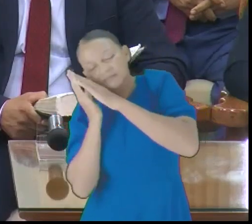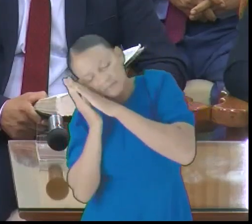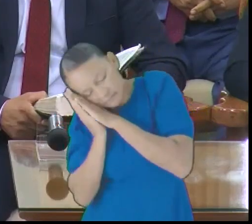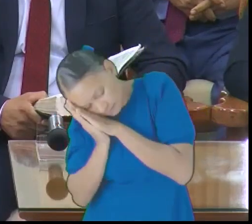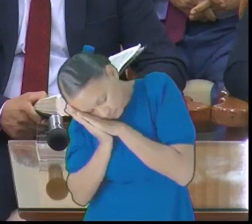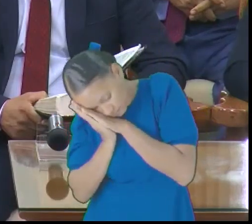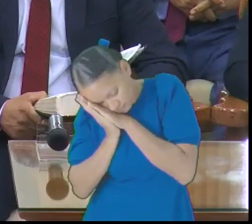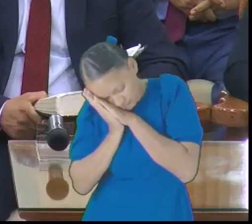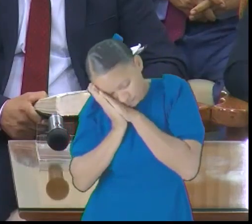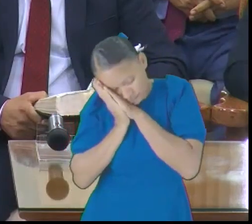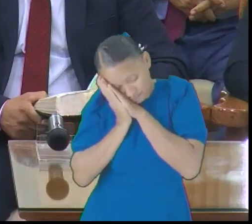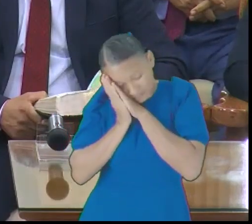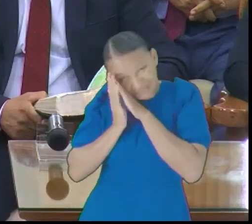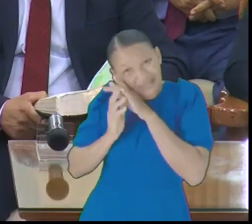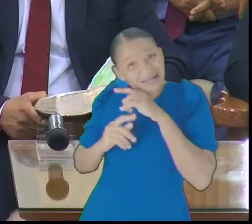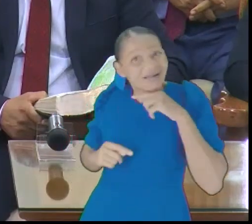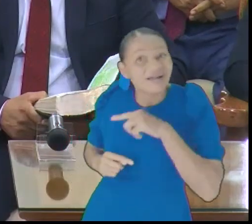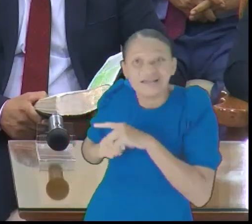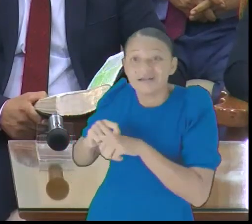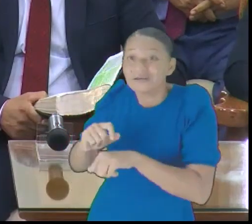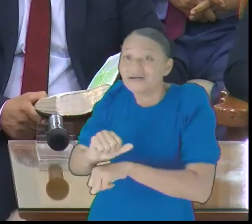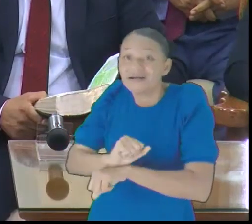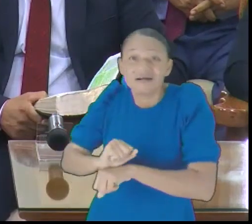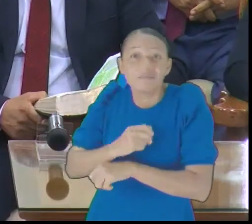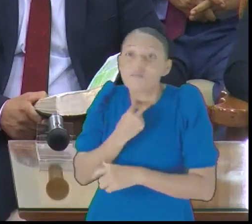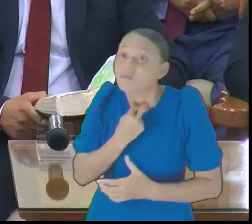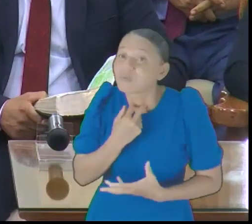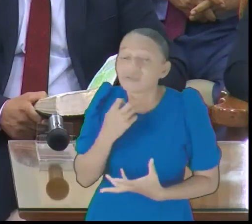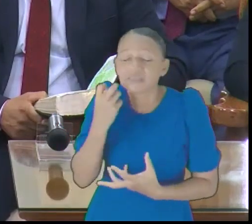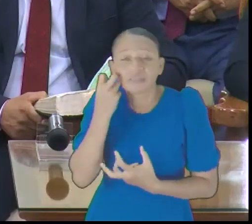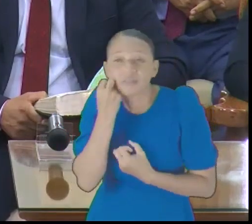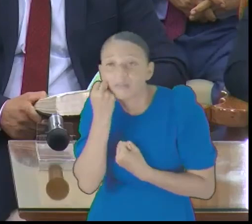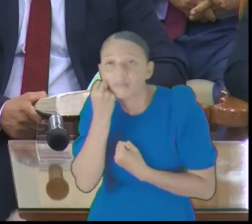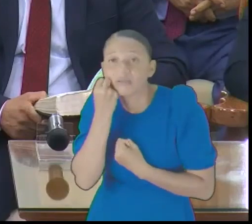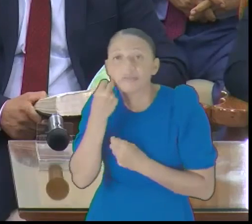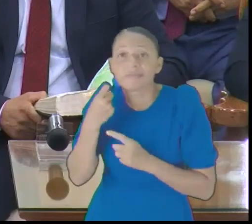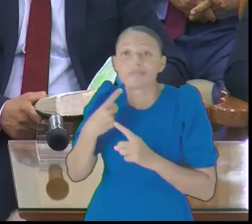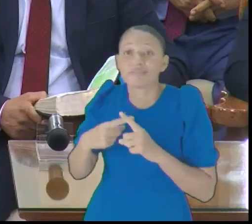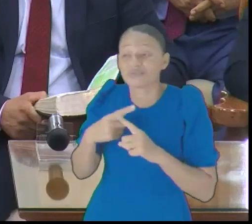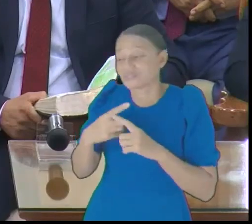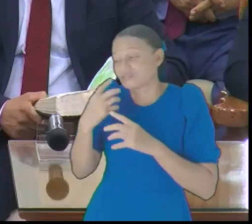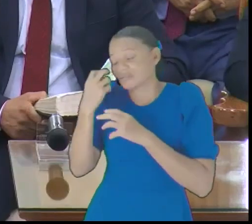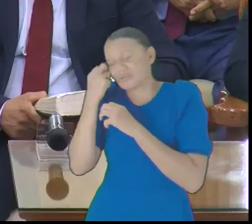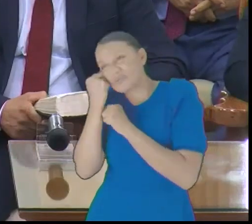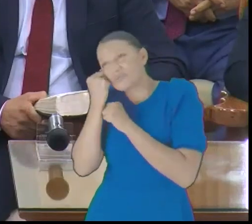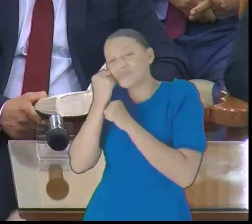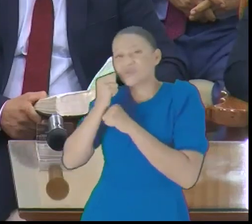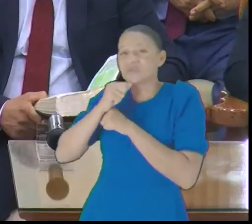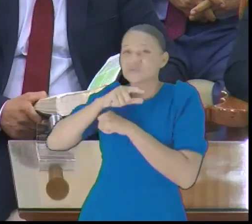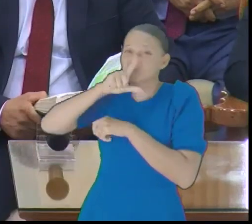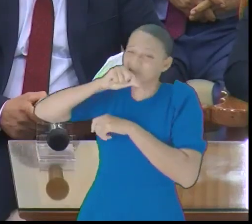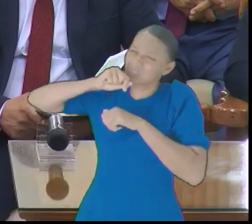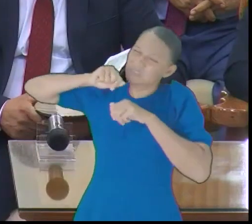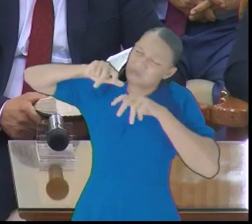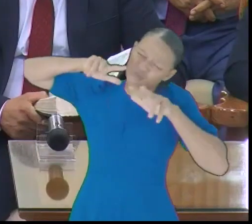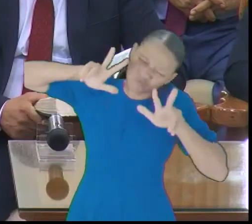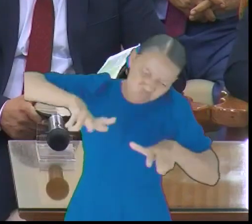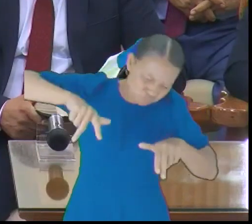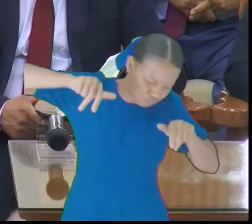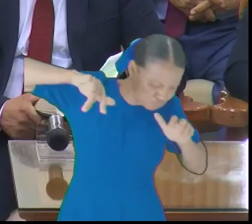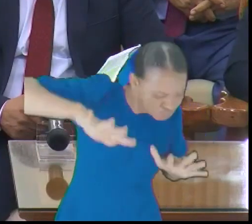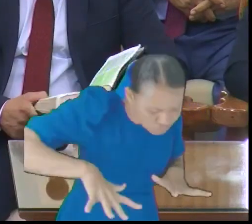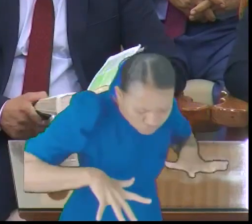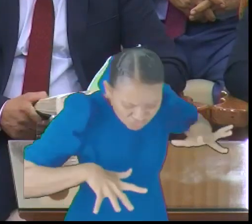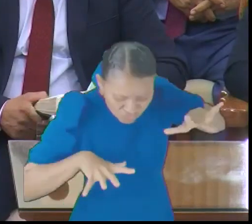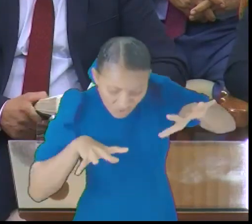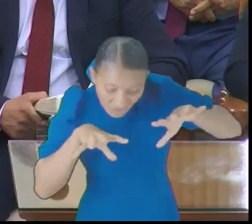Mas Abraão não podia dormir. Por quê? Porque se ele dormisse, as aves de rapina desceriam para tocar no sacrifício.